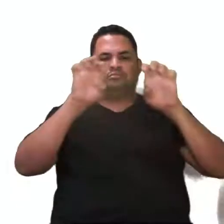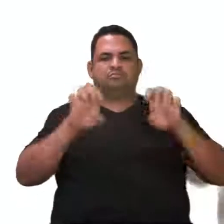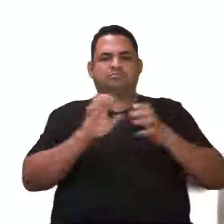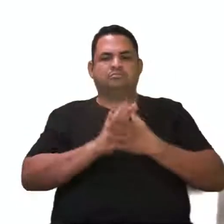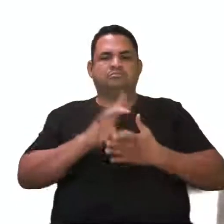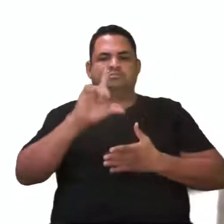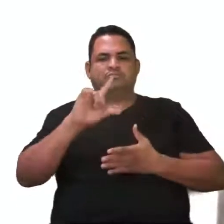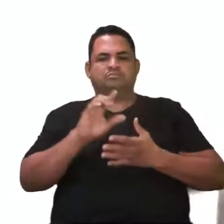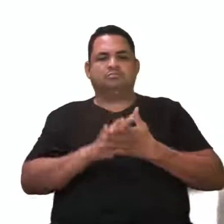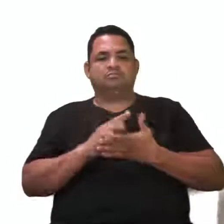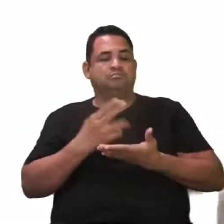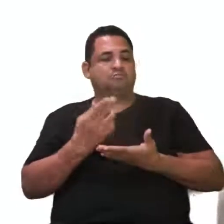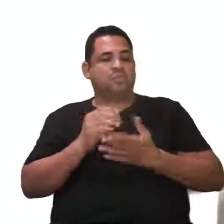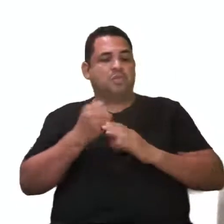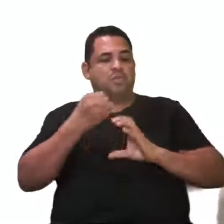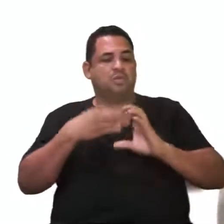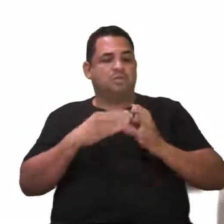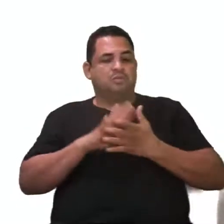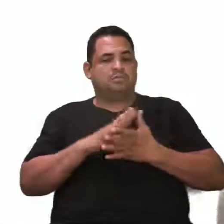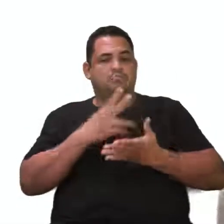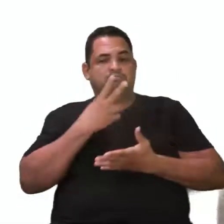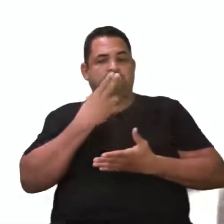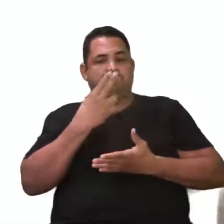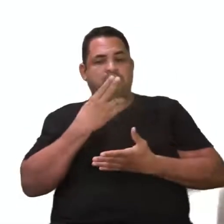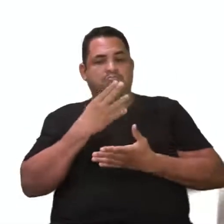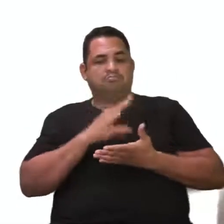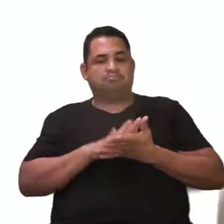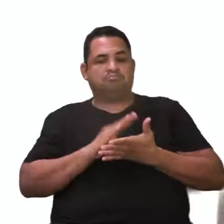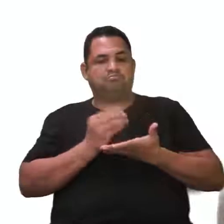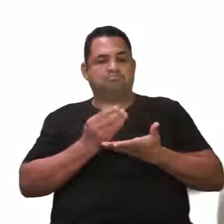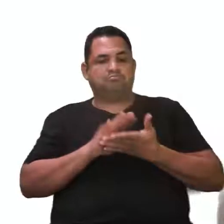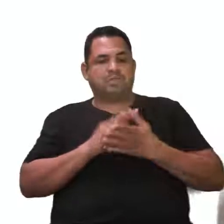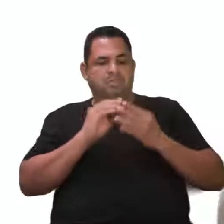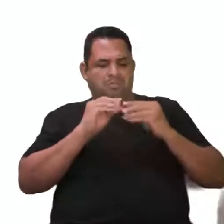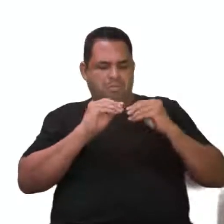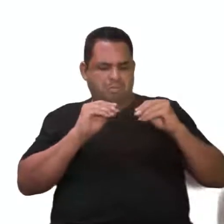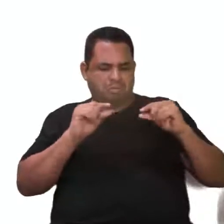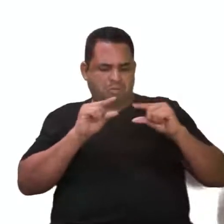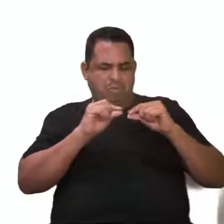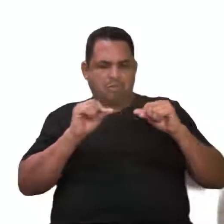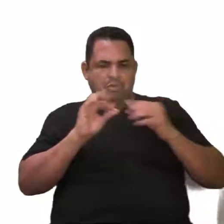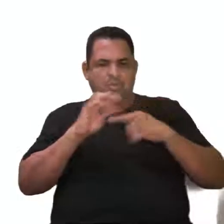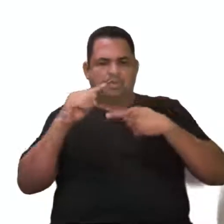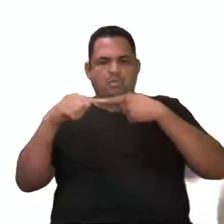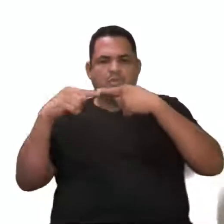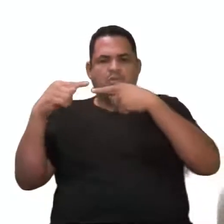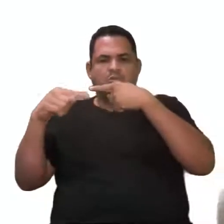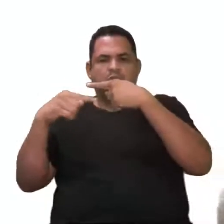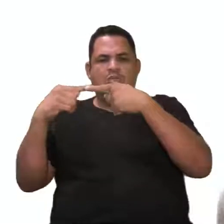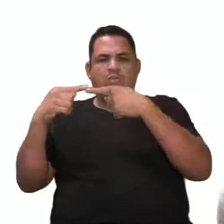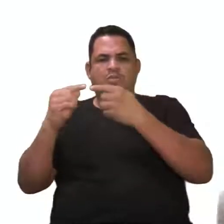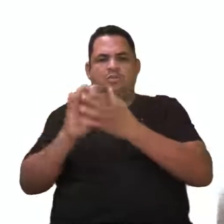estruturas reduzidas ou não funcionais, que parecem ser sobras evolutivas, são chamadas de estruturas